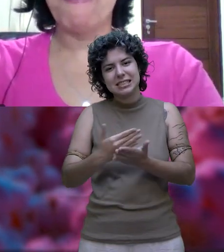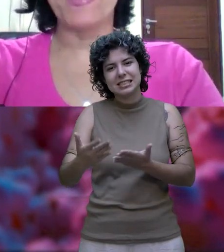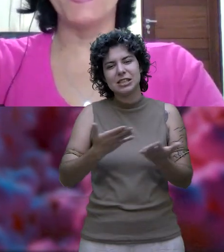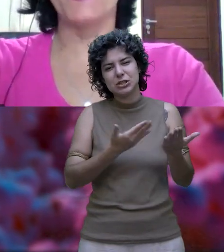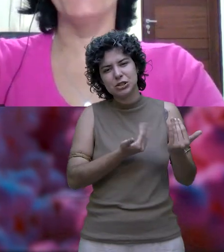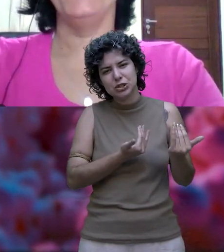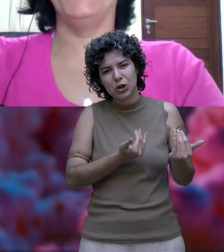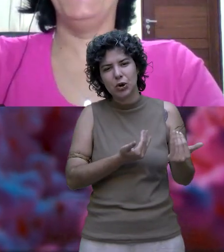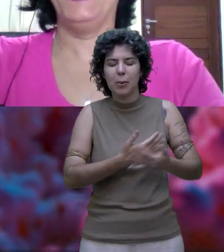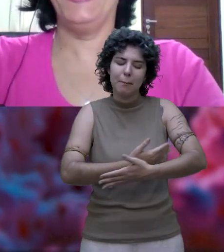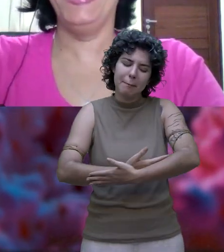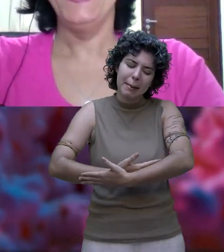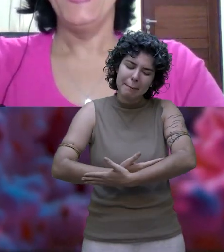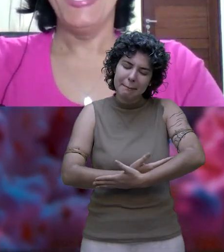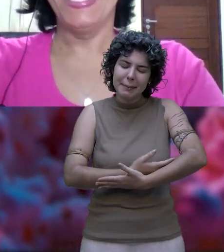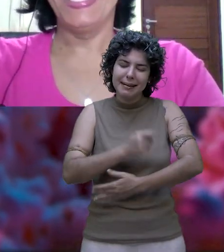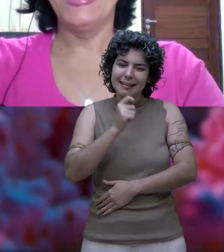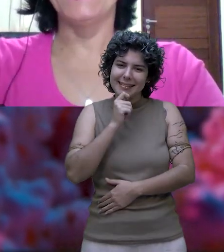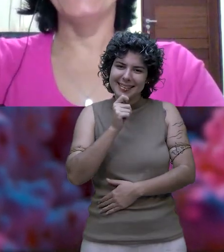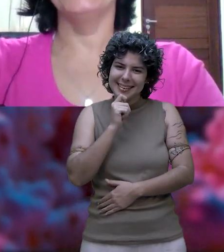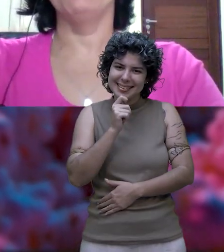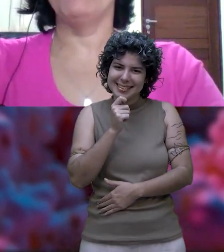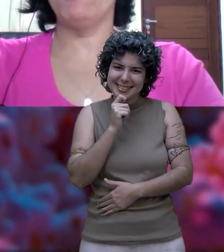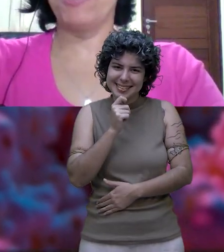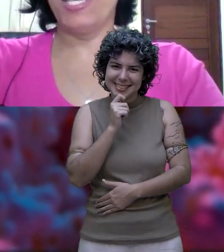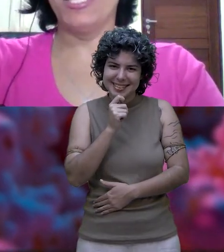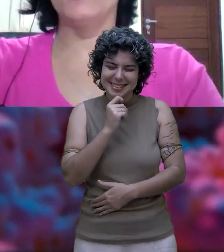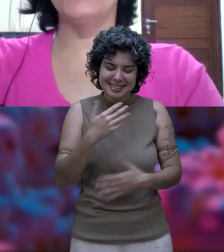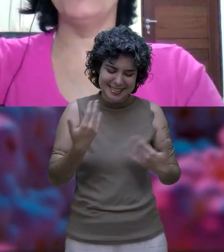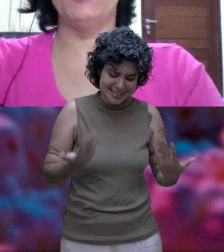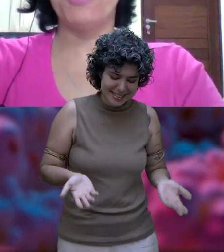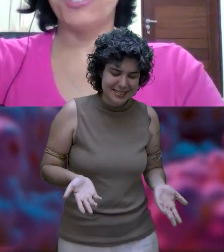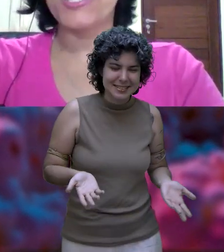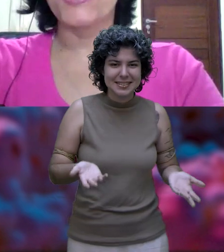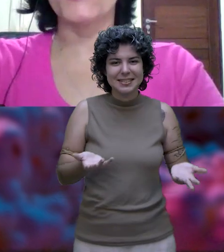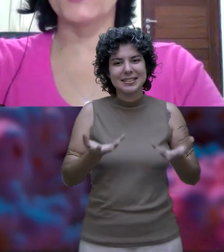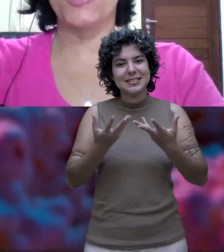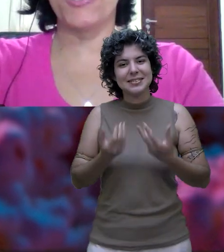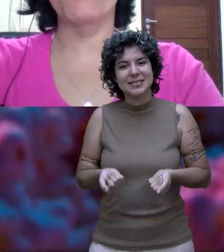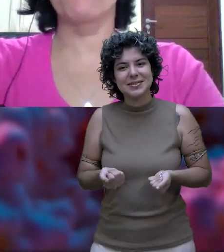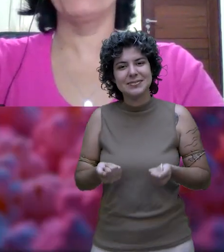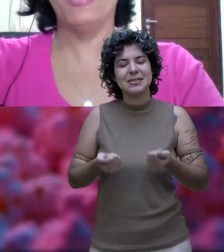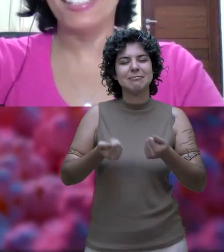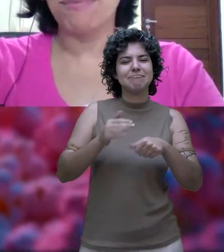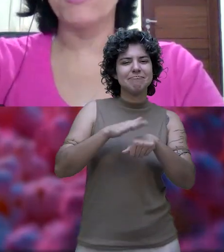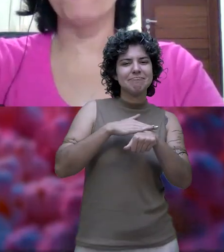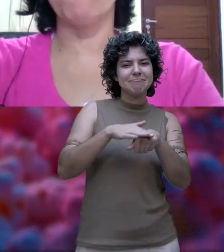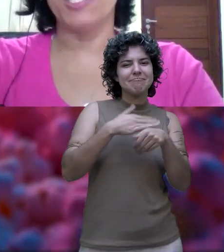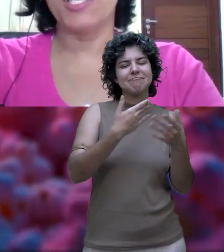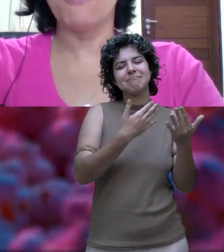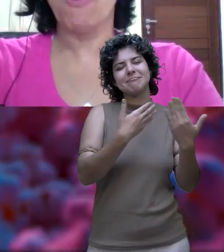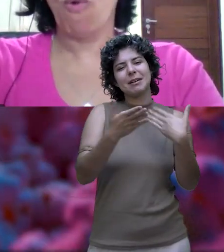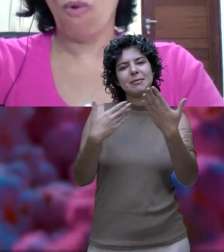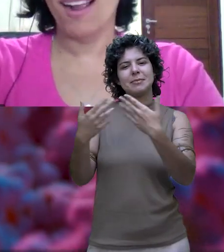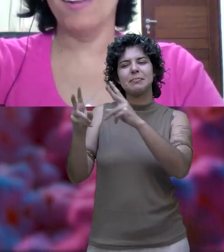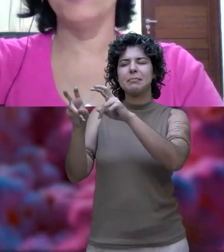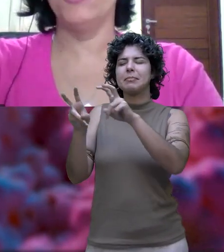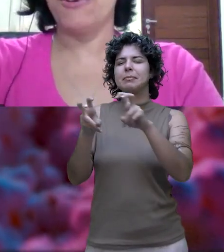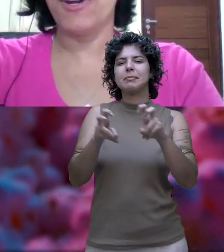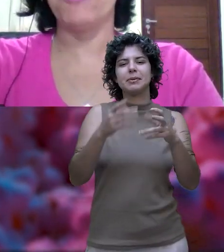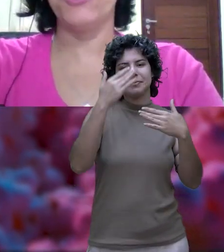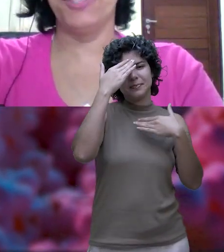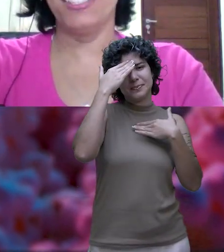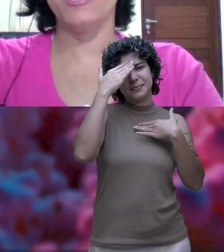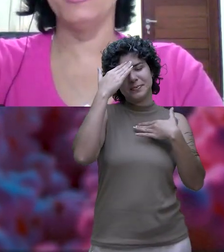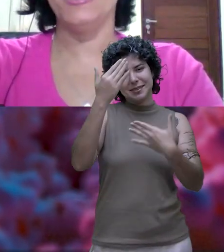ainda bebê, a carreira e vamos falar de muitas coisas hoje. Obrigada pelo convite, é